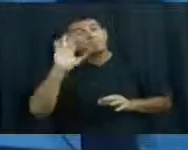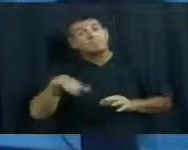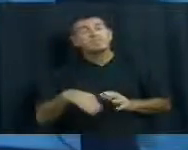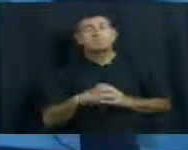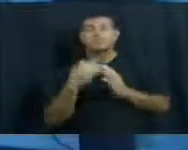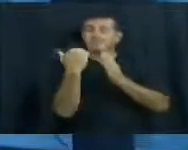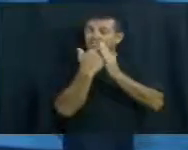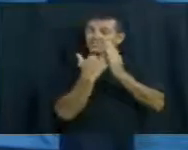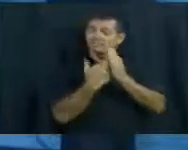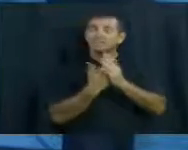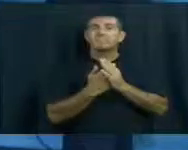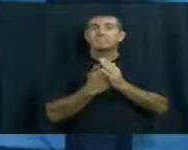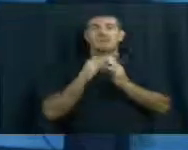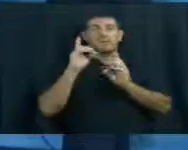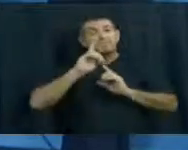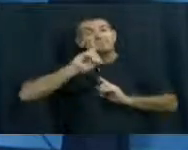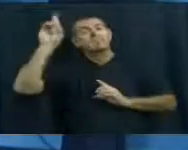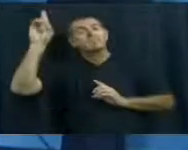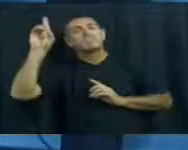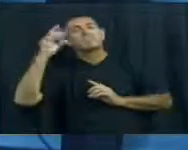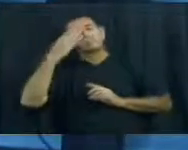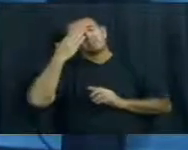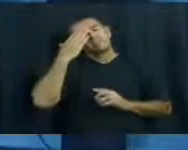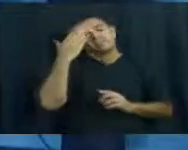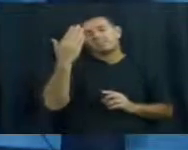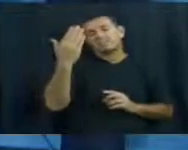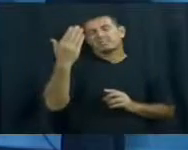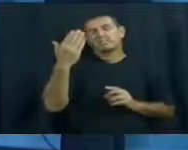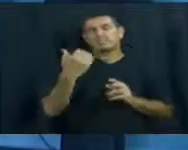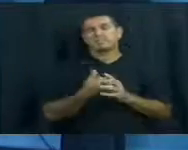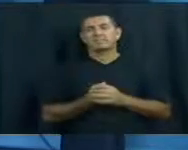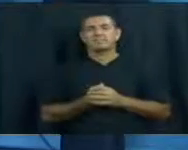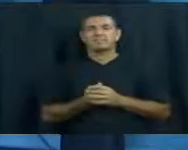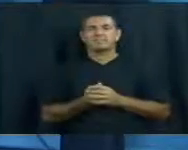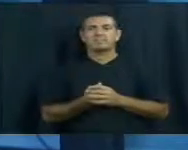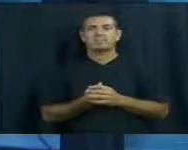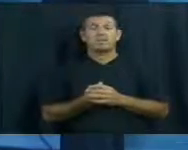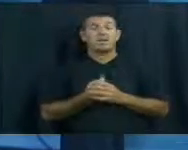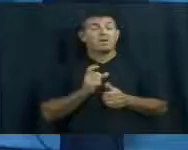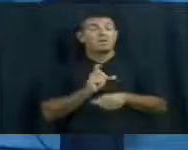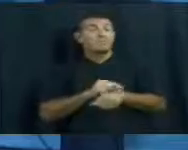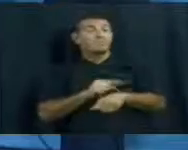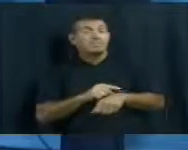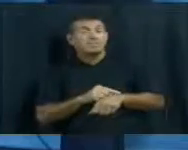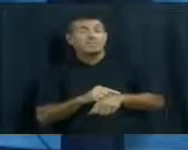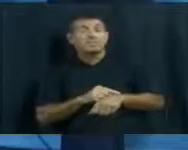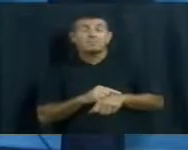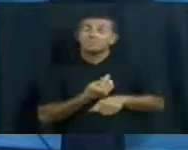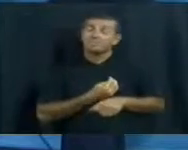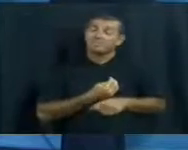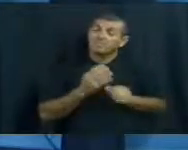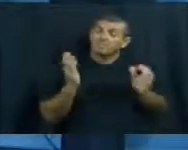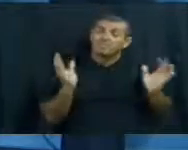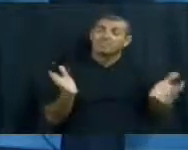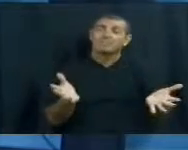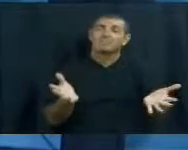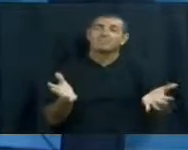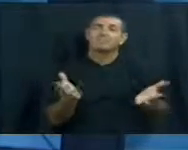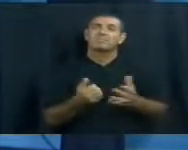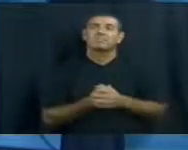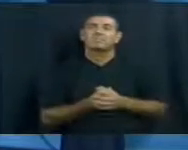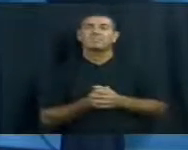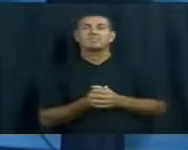programa Eficiente. É muito agradecida pelo momento que nós estamos vivendo, né? E por